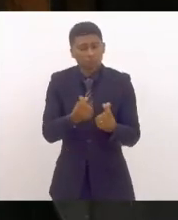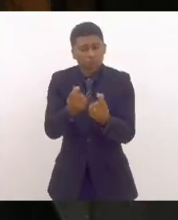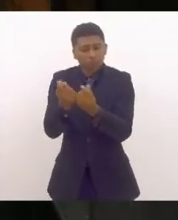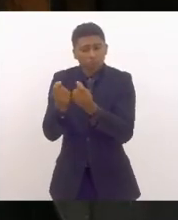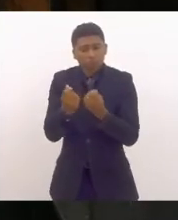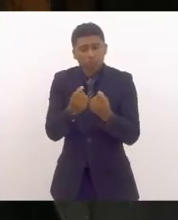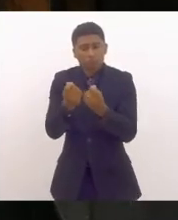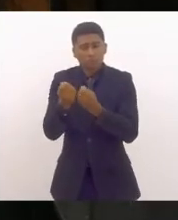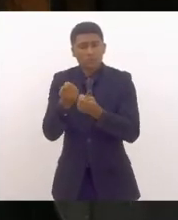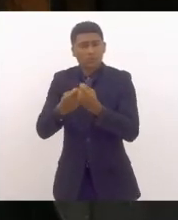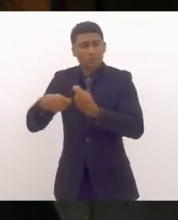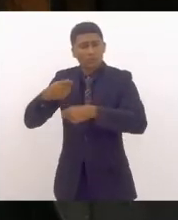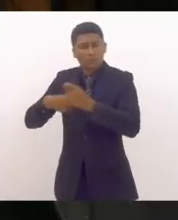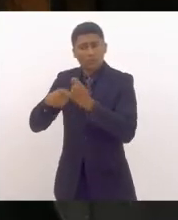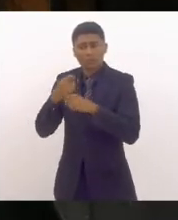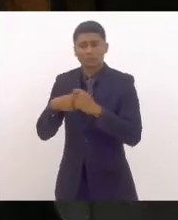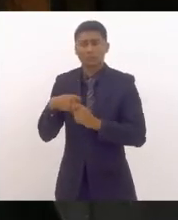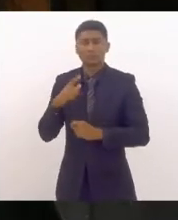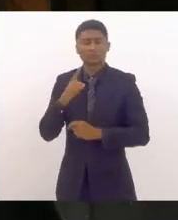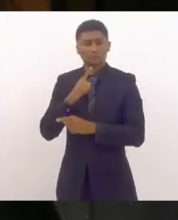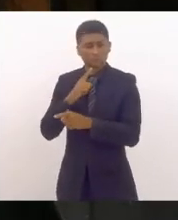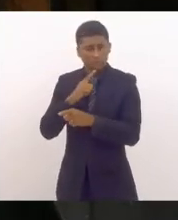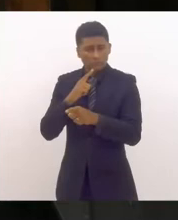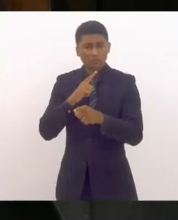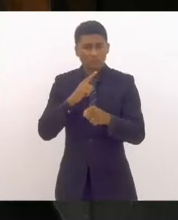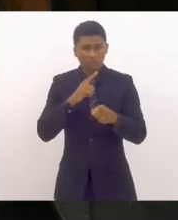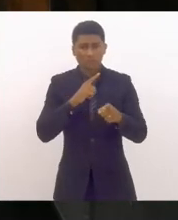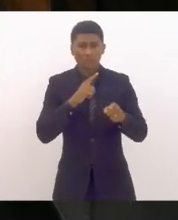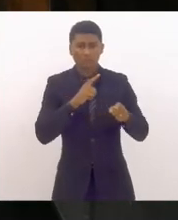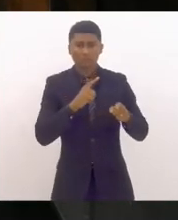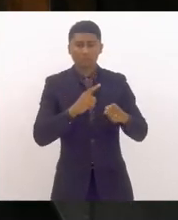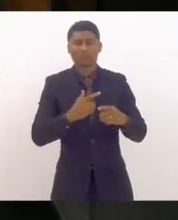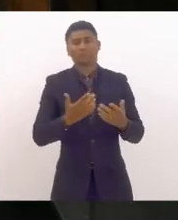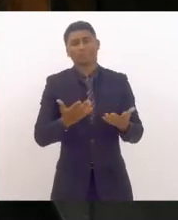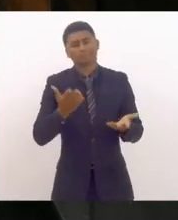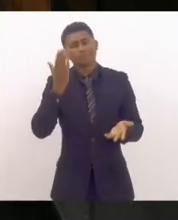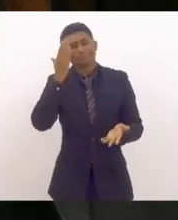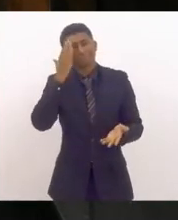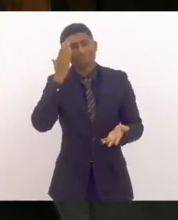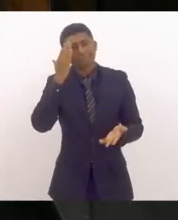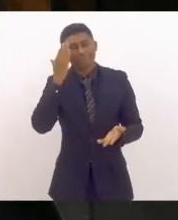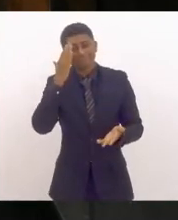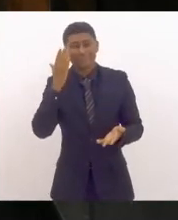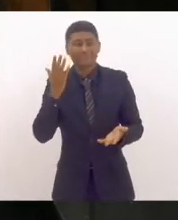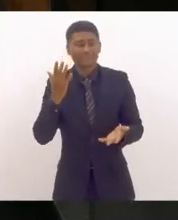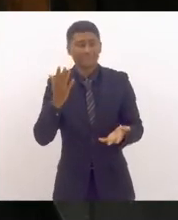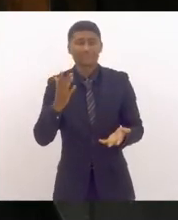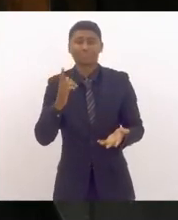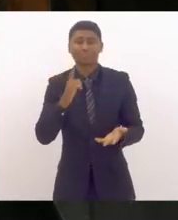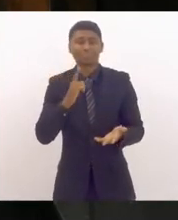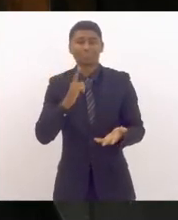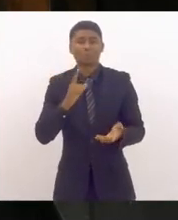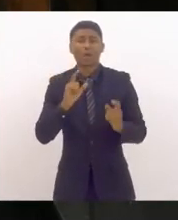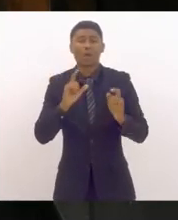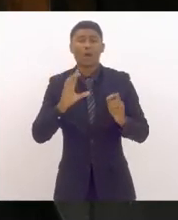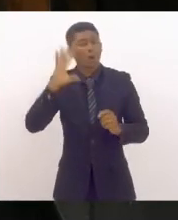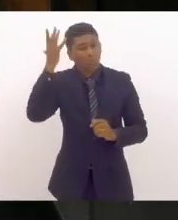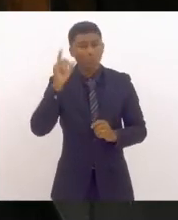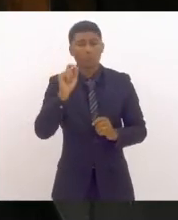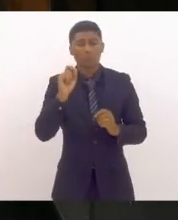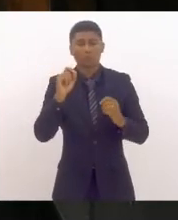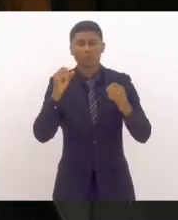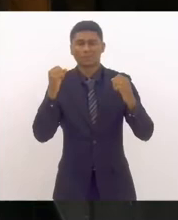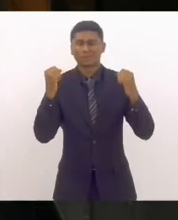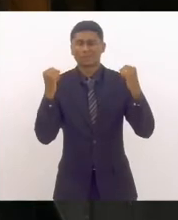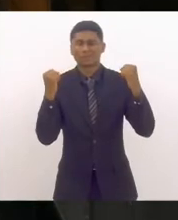tema economia que circula dinheiro por mais que têm experimentado a verdade o esvaziamento industrial sobretudo a